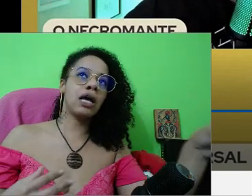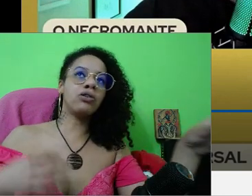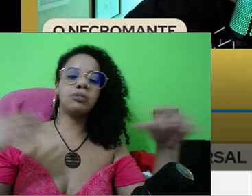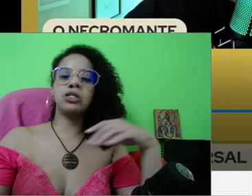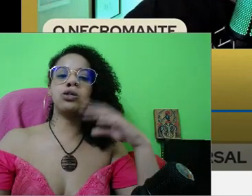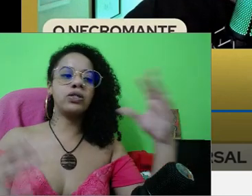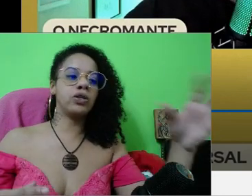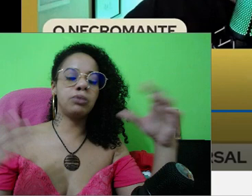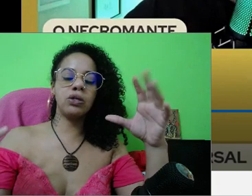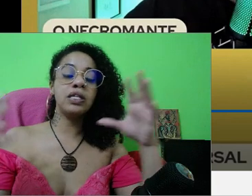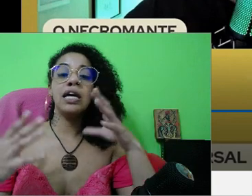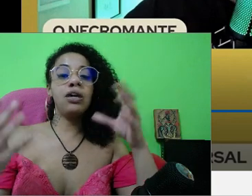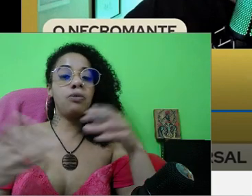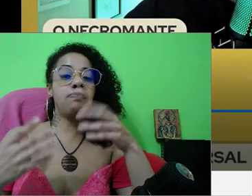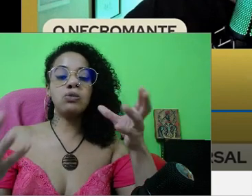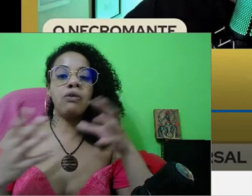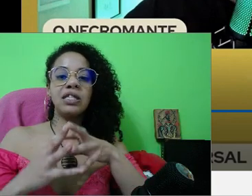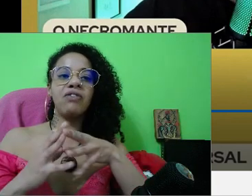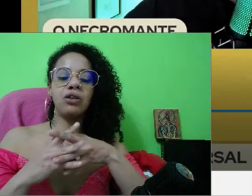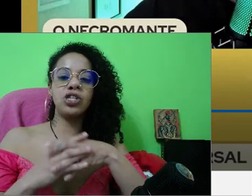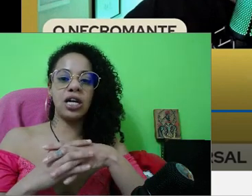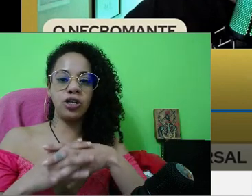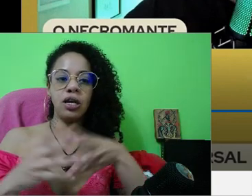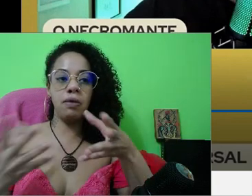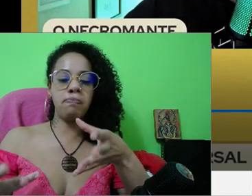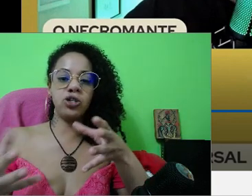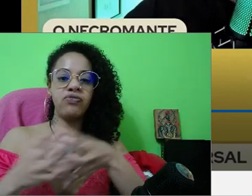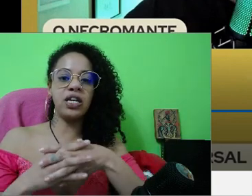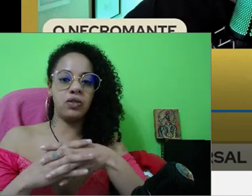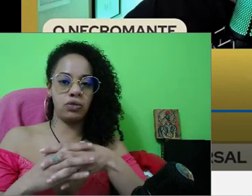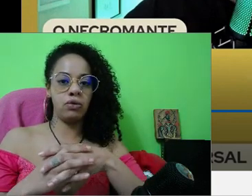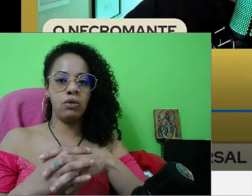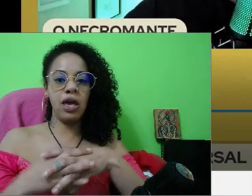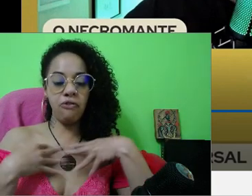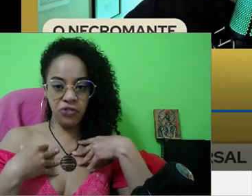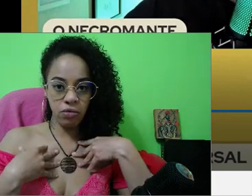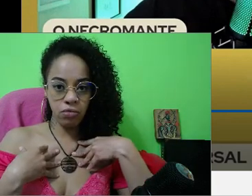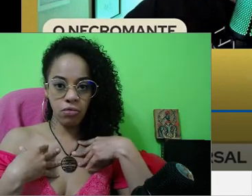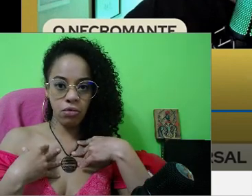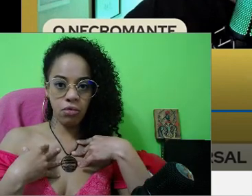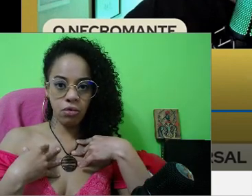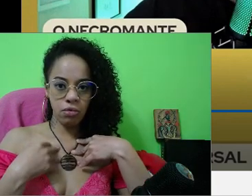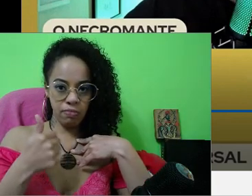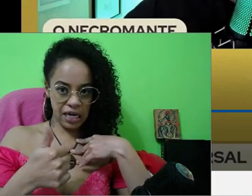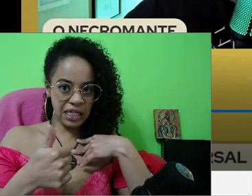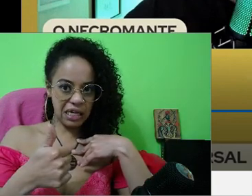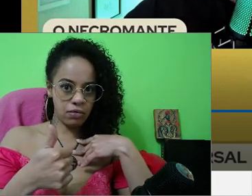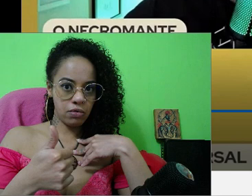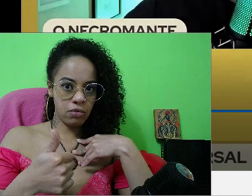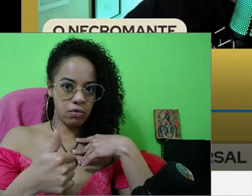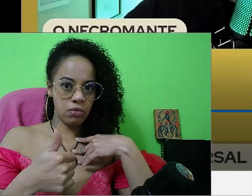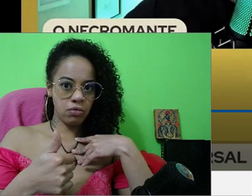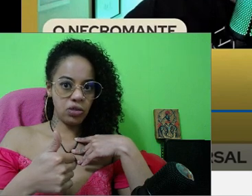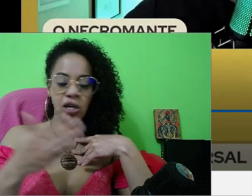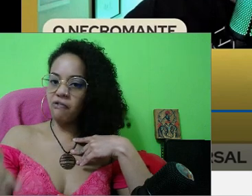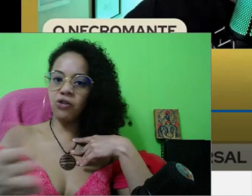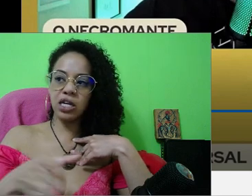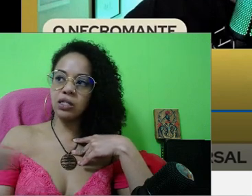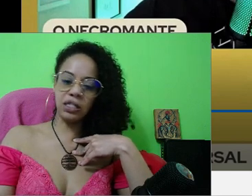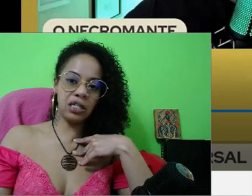que cola no L tem outras pessoas e outras pessoas e o pessoal estava lá no chat e pode ver isso eu beleza